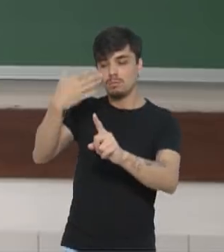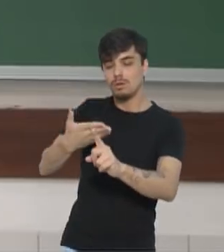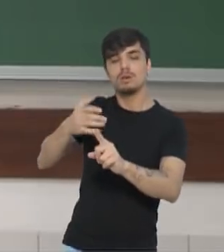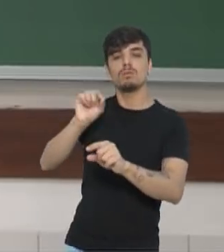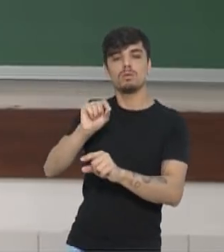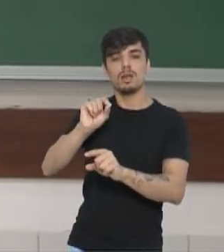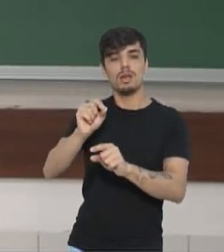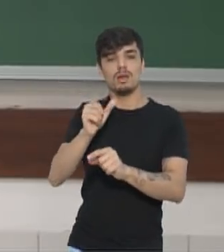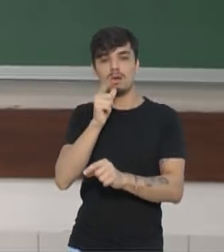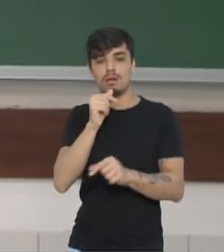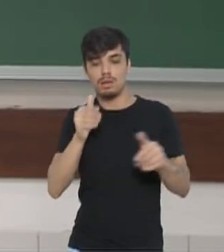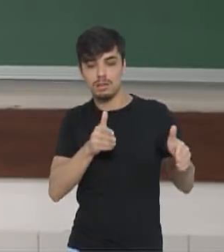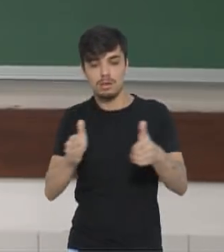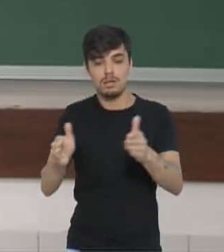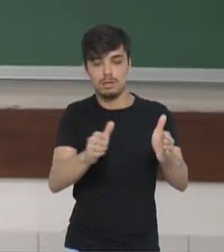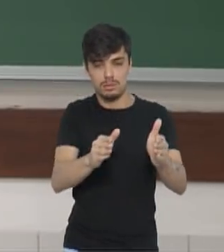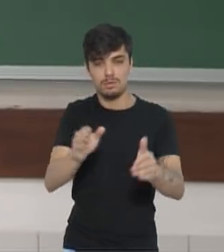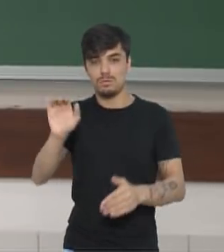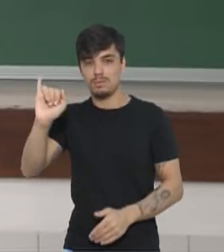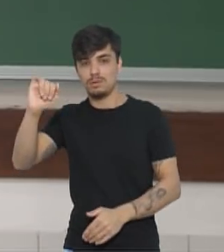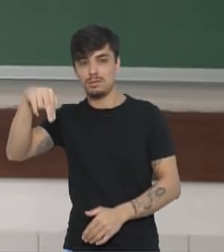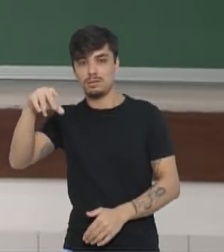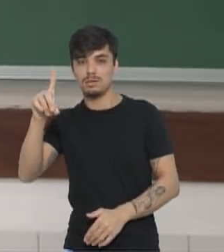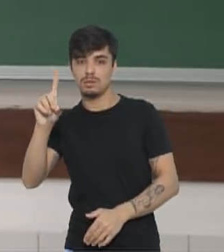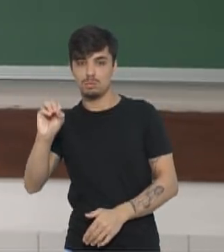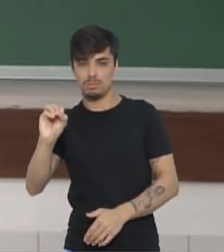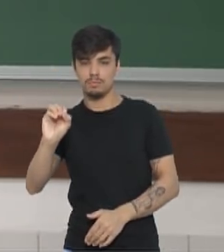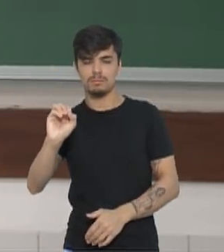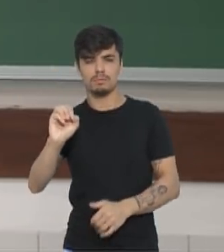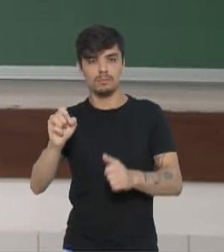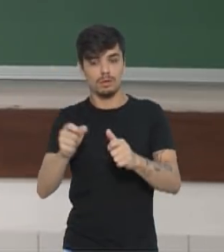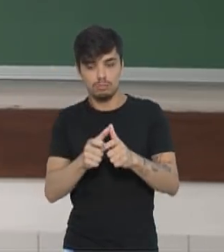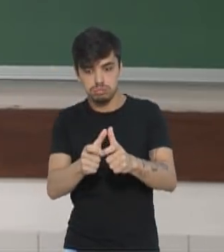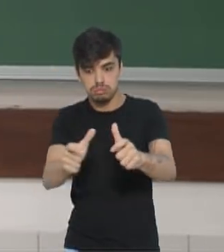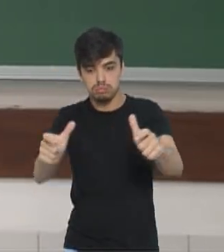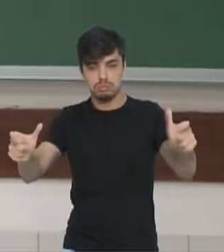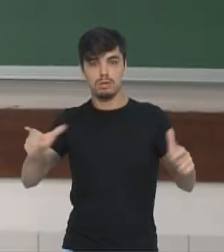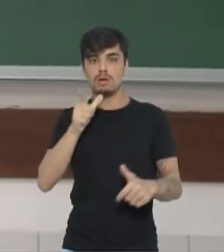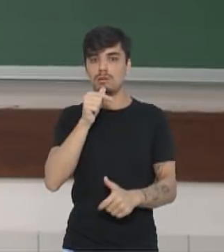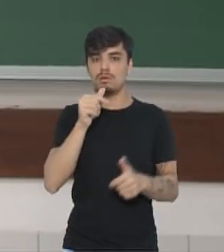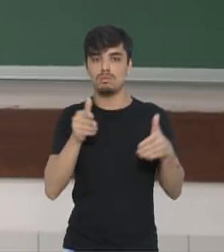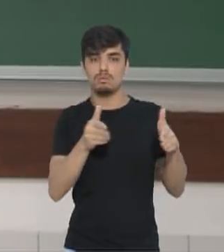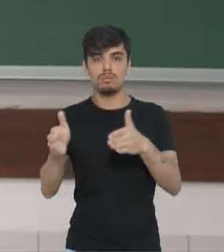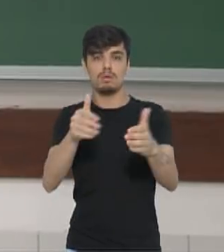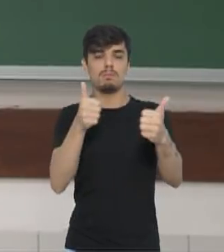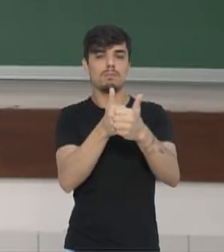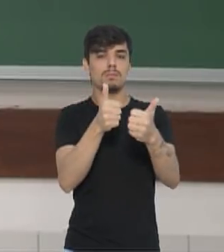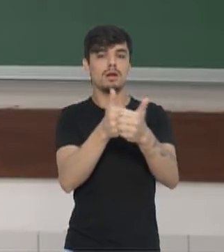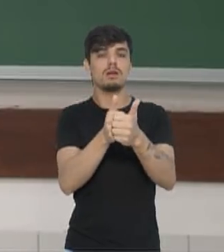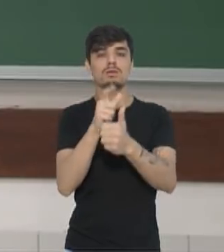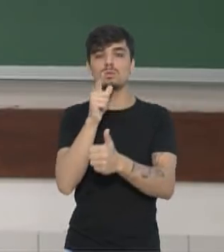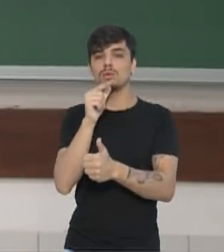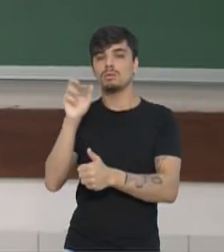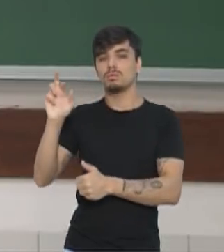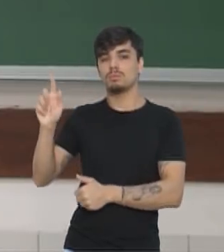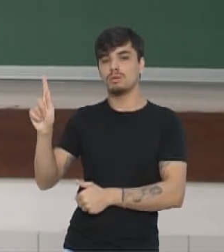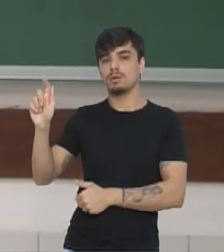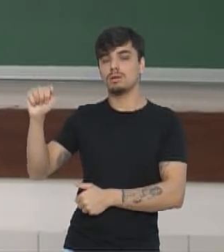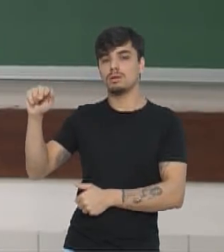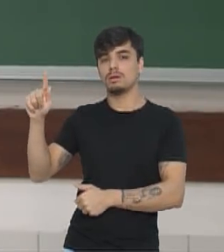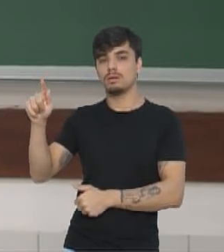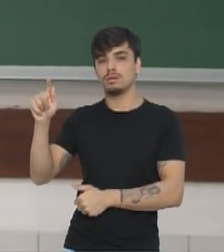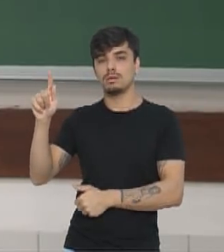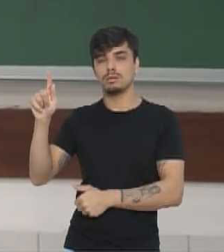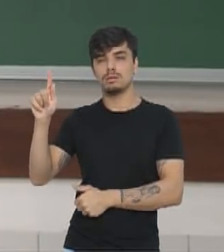rio Indo. Esse rio, que ele é um grande rio que passa na Ásia, próximo ao rio Ganges, é o nome